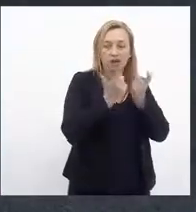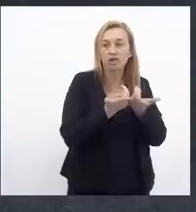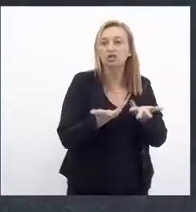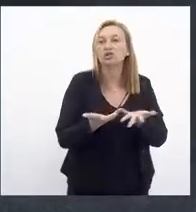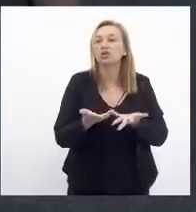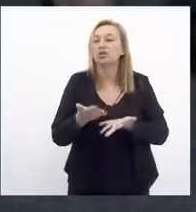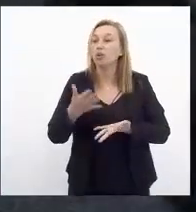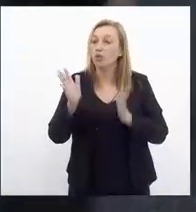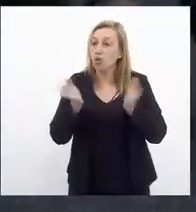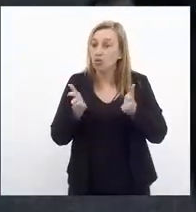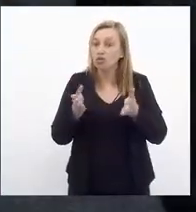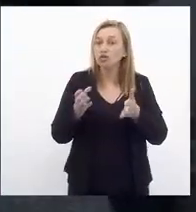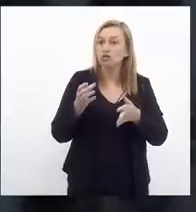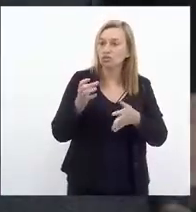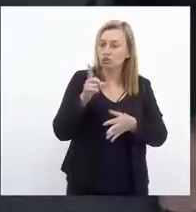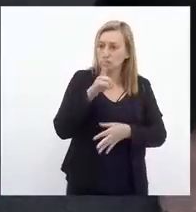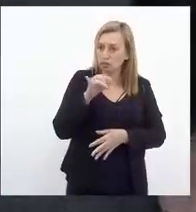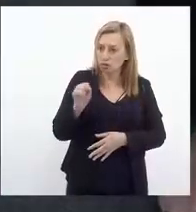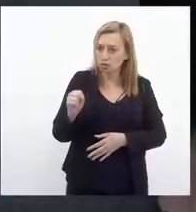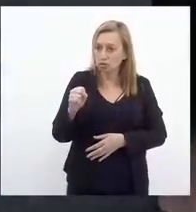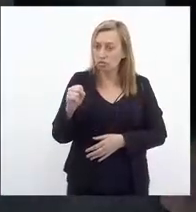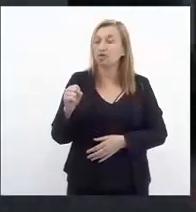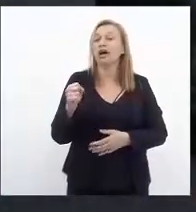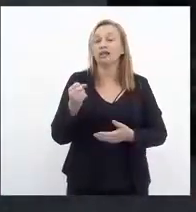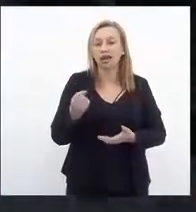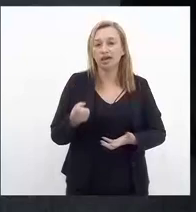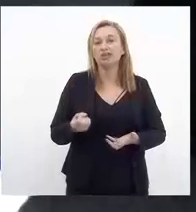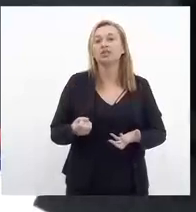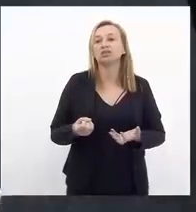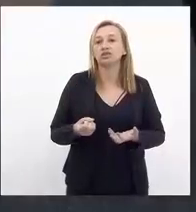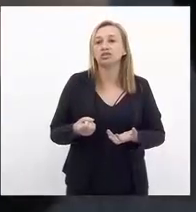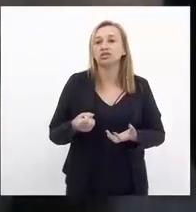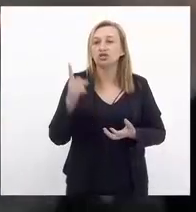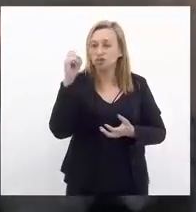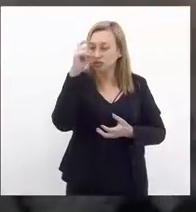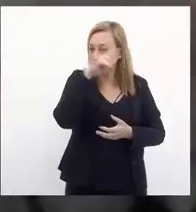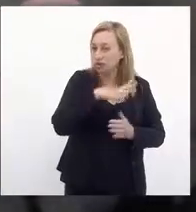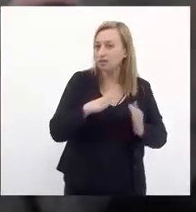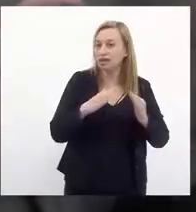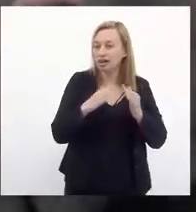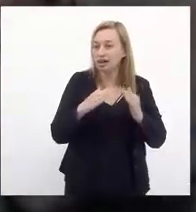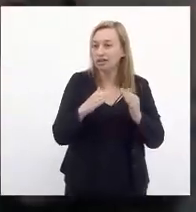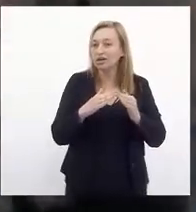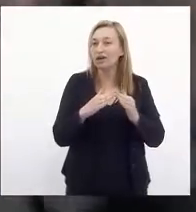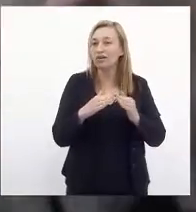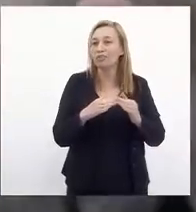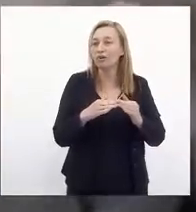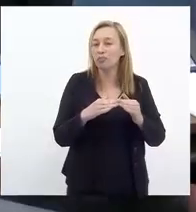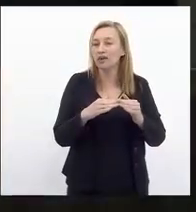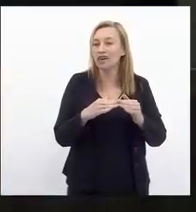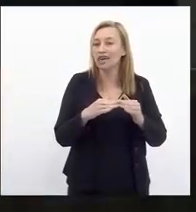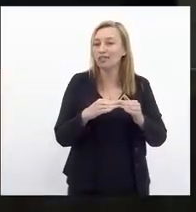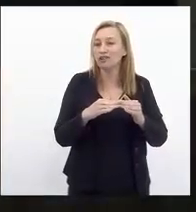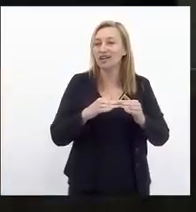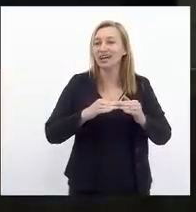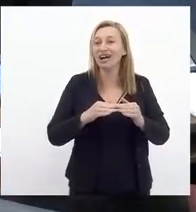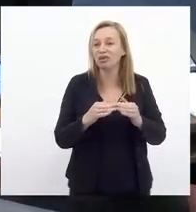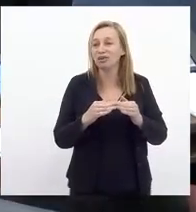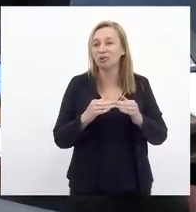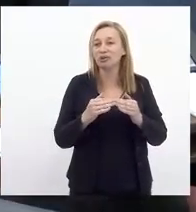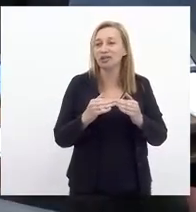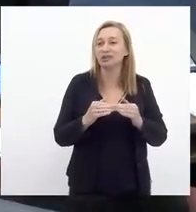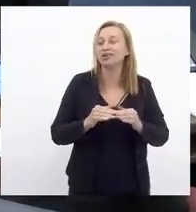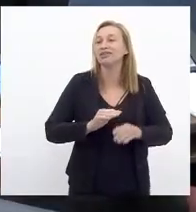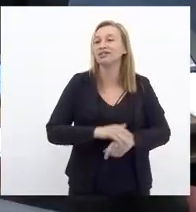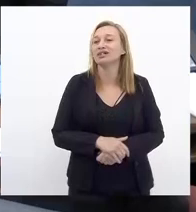muito quente aqui na casa um dia decisivo mas eu não poderia deixar de primeiro é manifestar